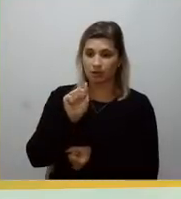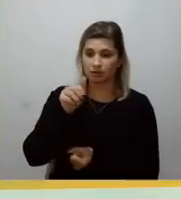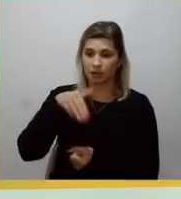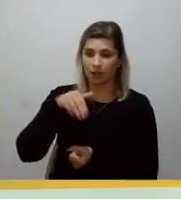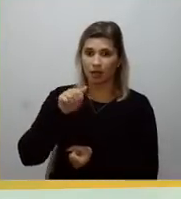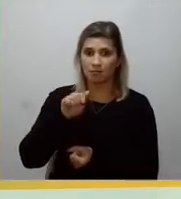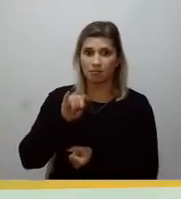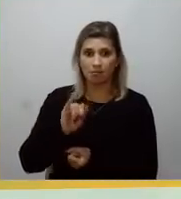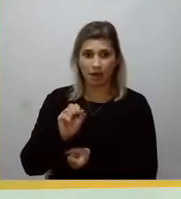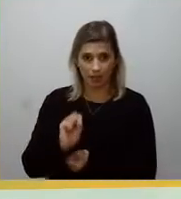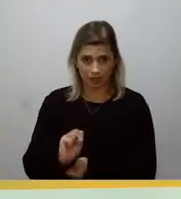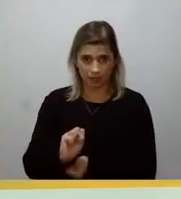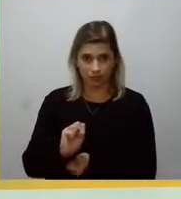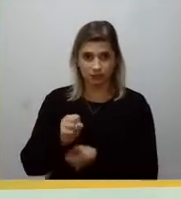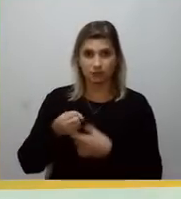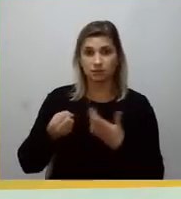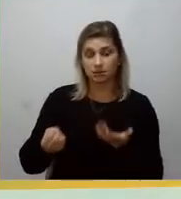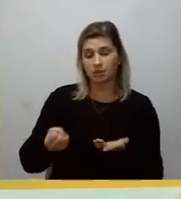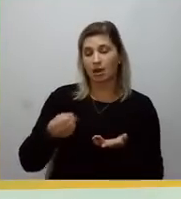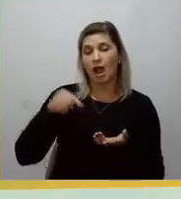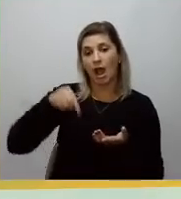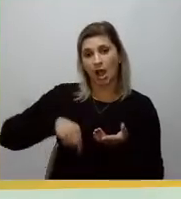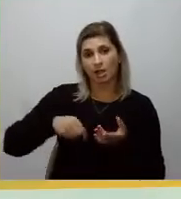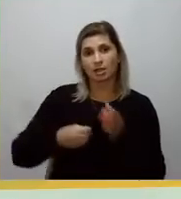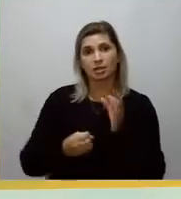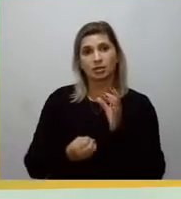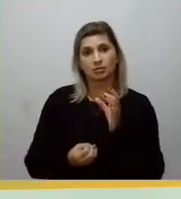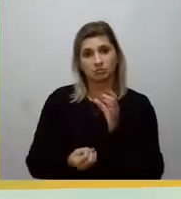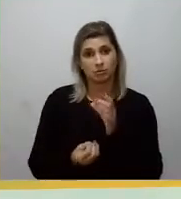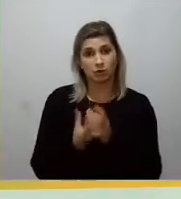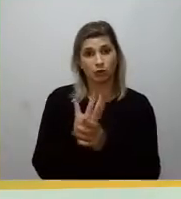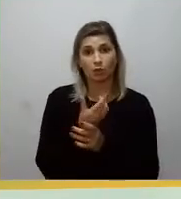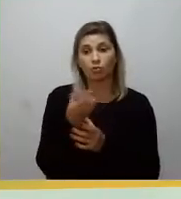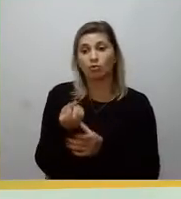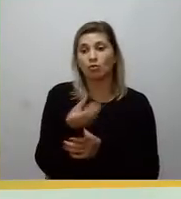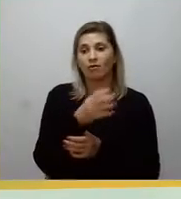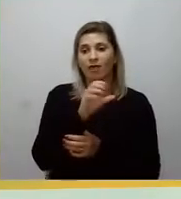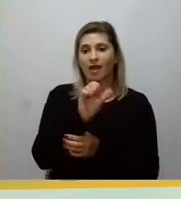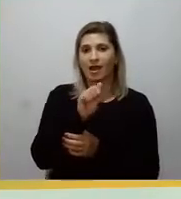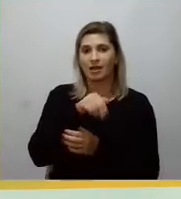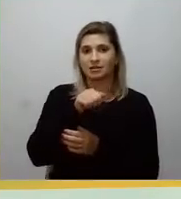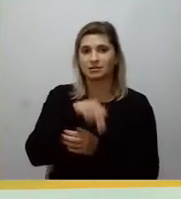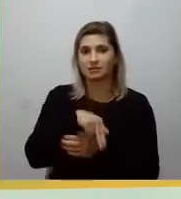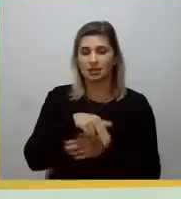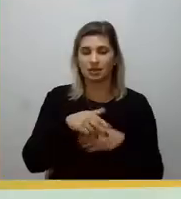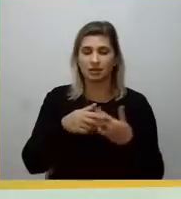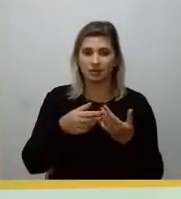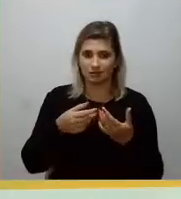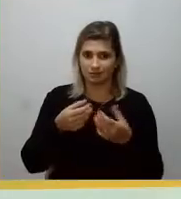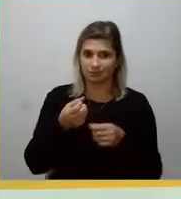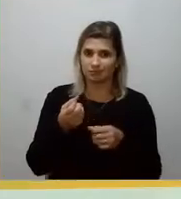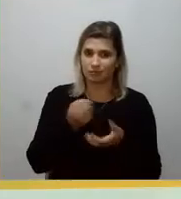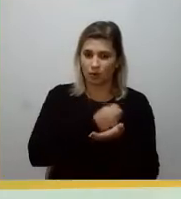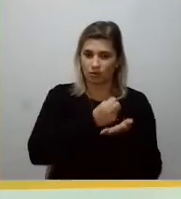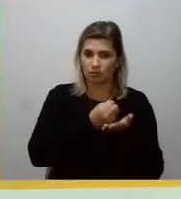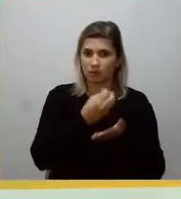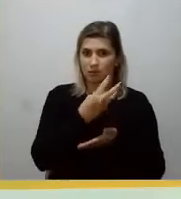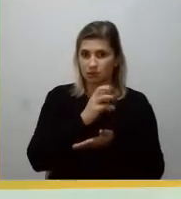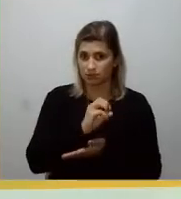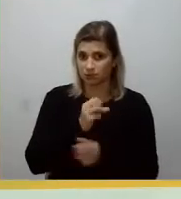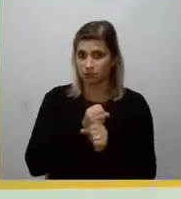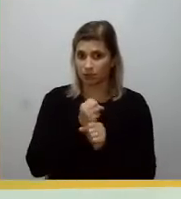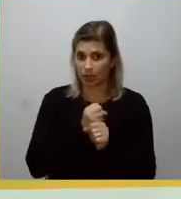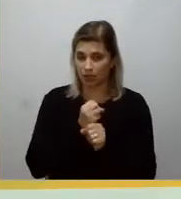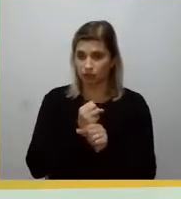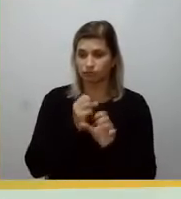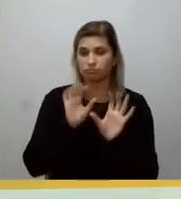um contrato de 30 anos, subestabelecendo todo o comando à então empresa Casan. Não foram todos os municípios que aceitaram, por